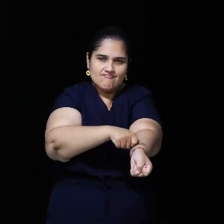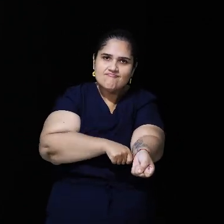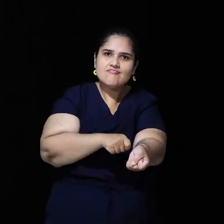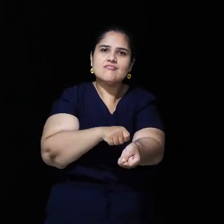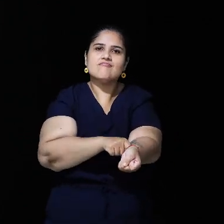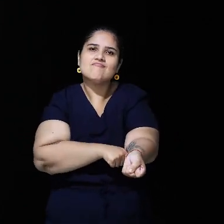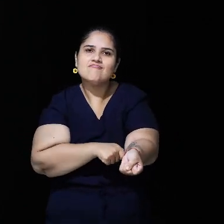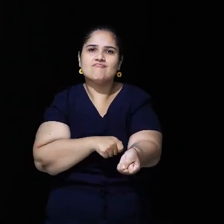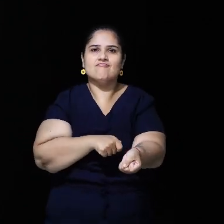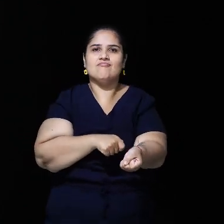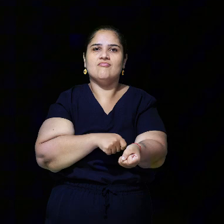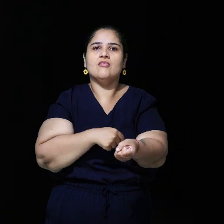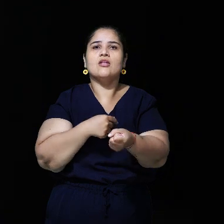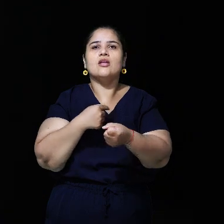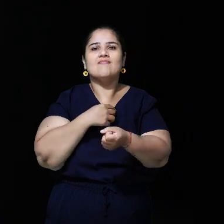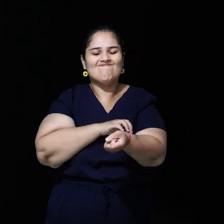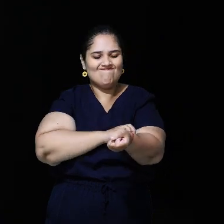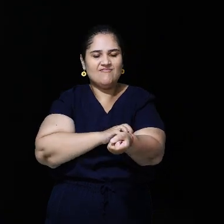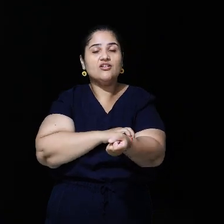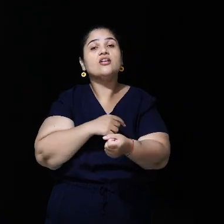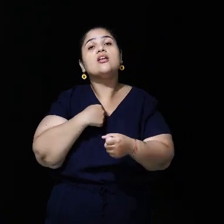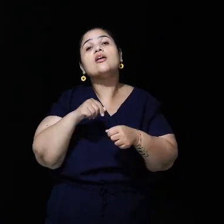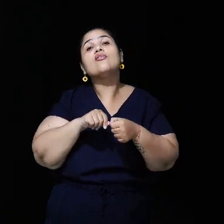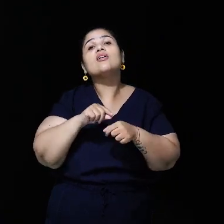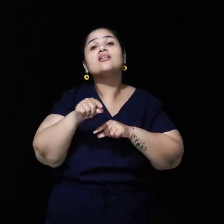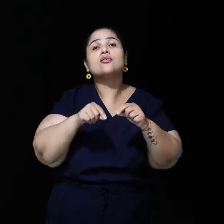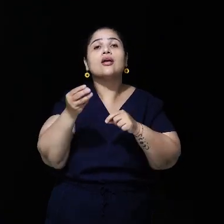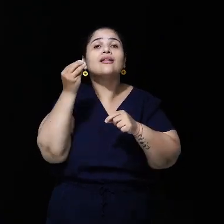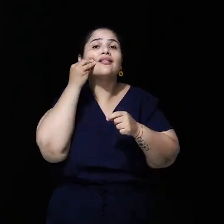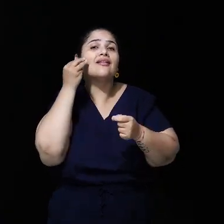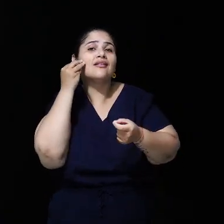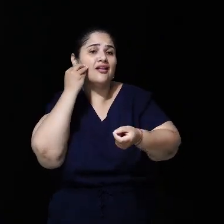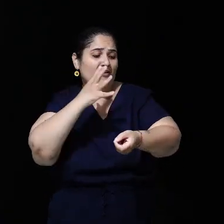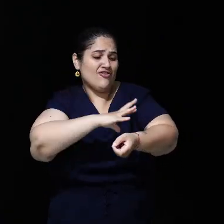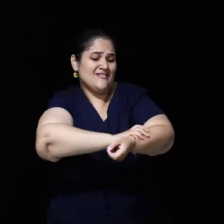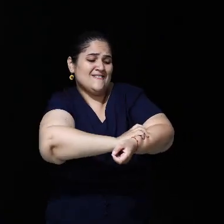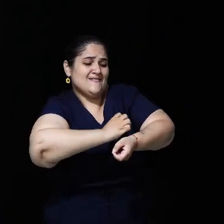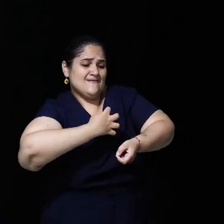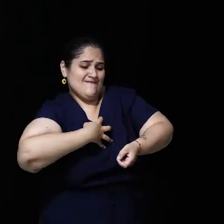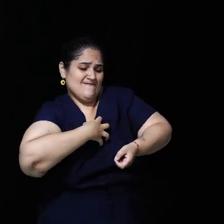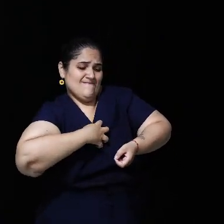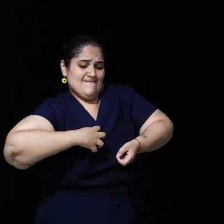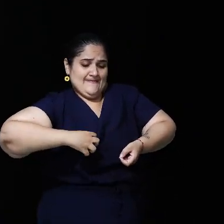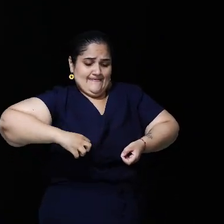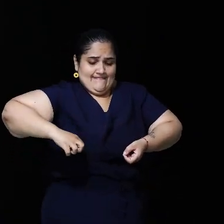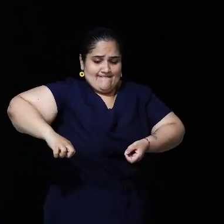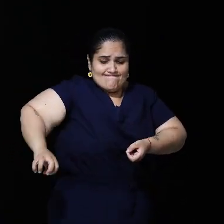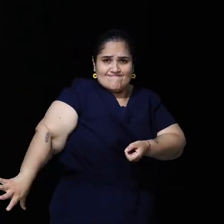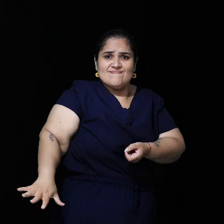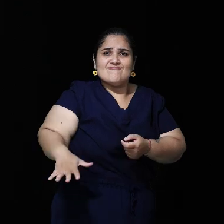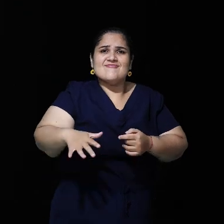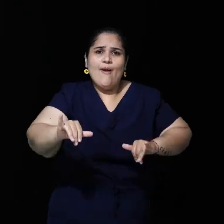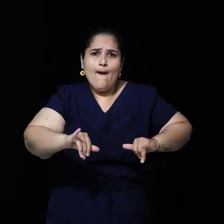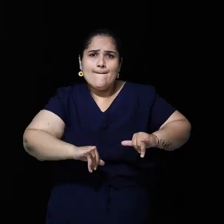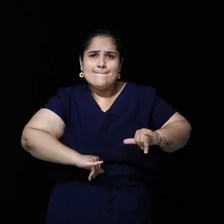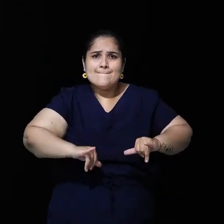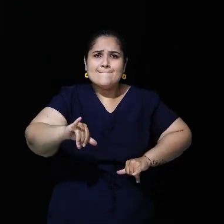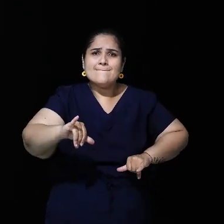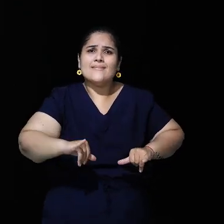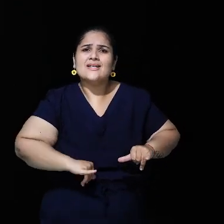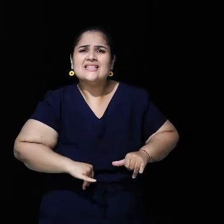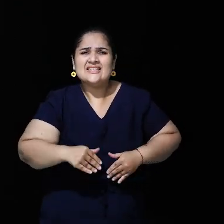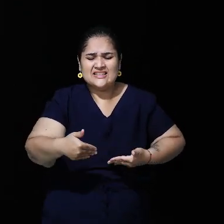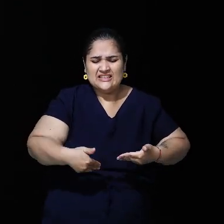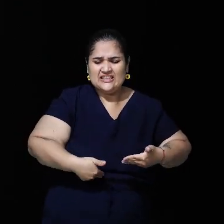pra tirar a dor e melhorava, aliviava. Cortava meus pescoços, meu peito,